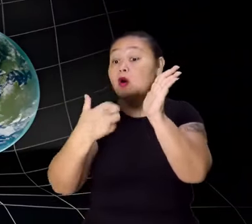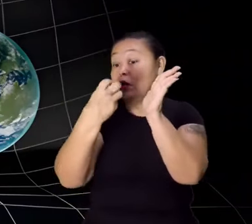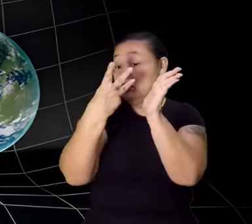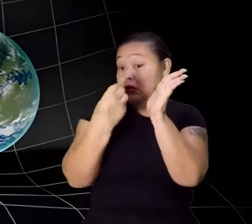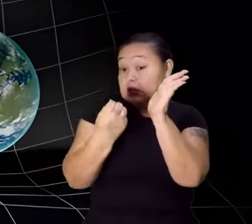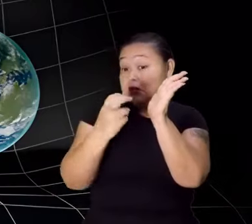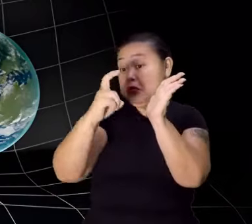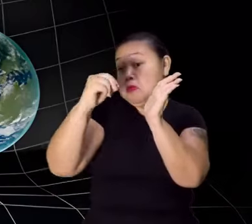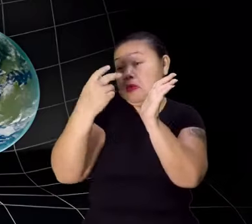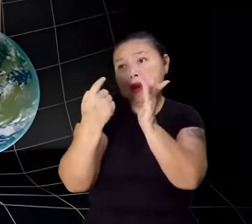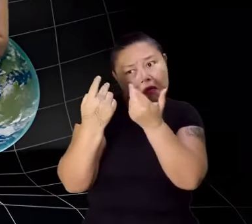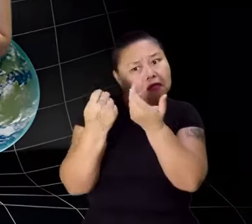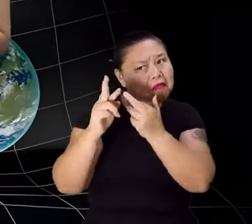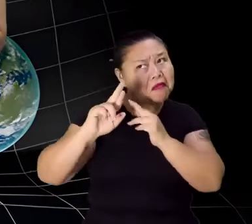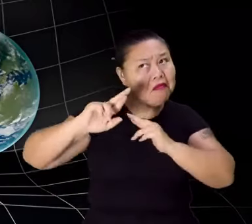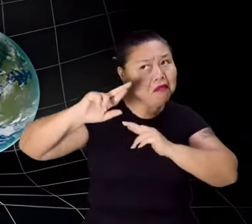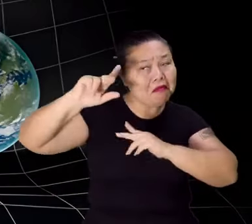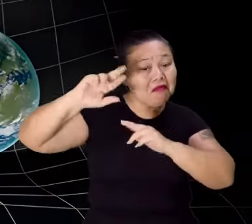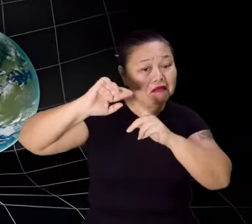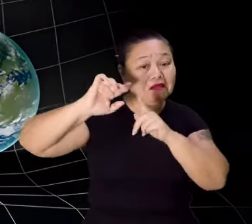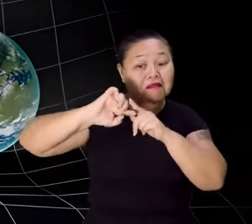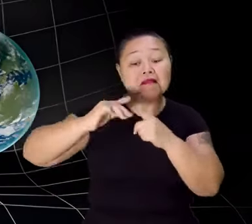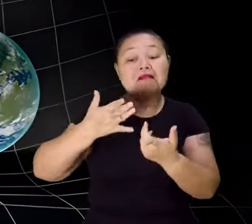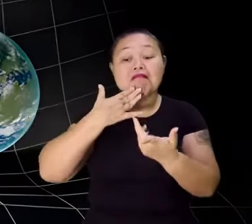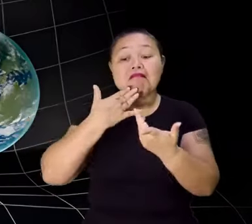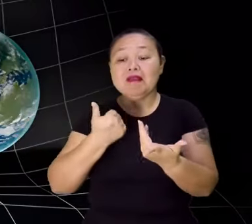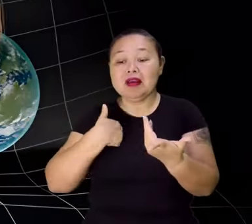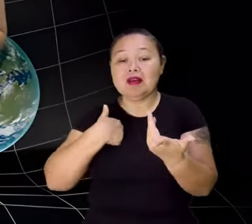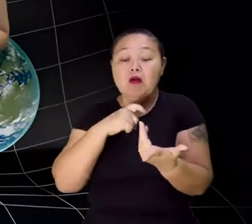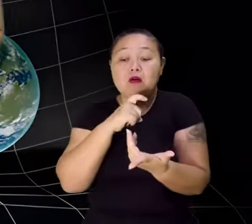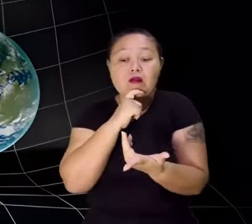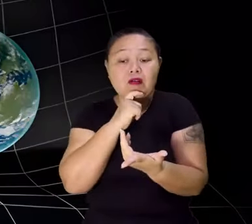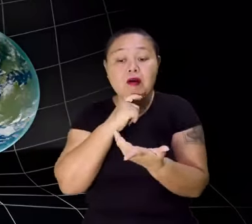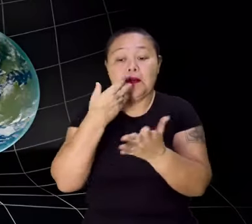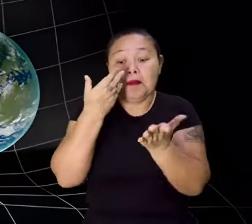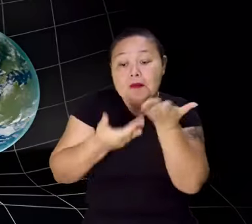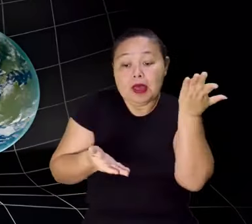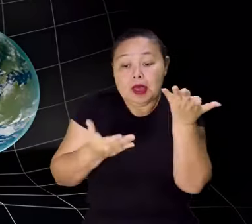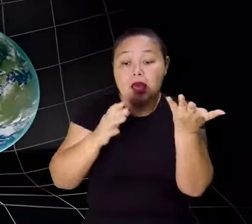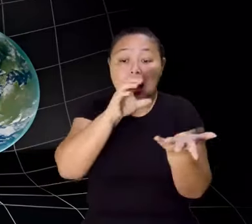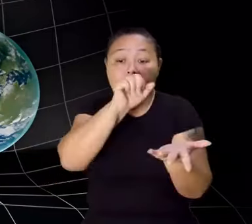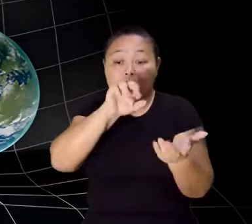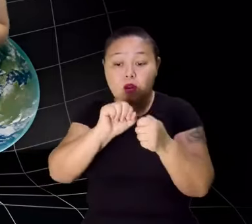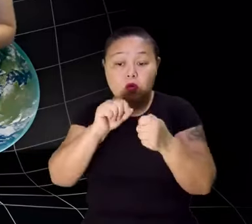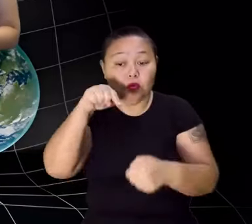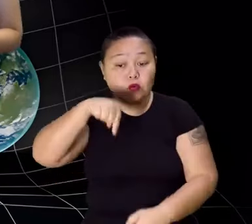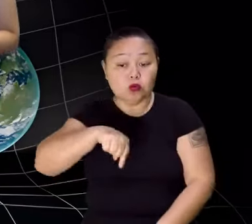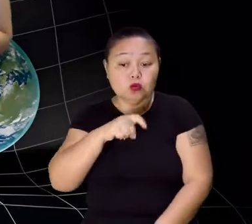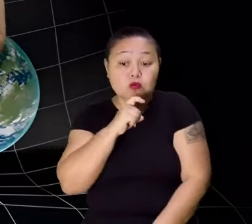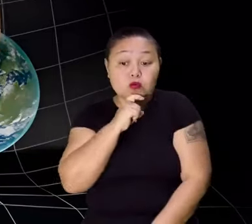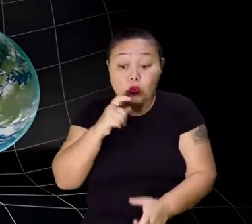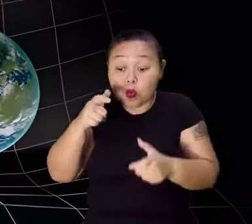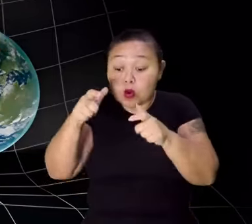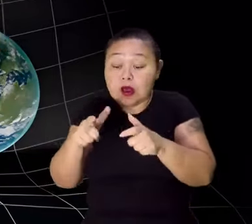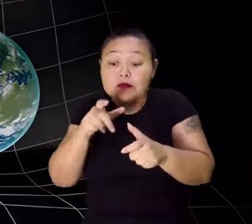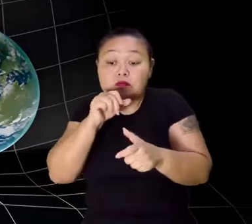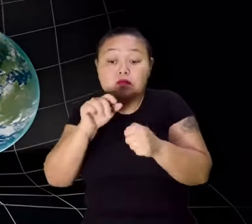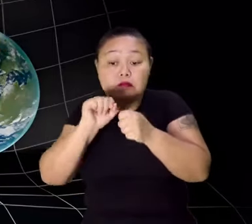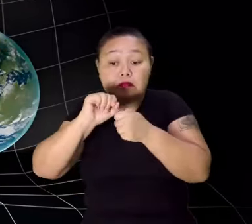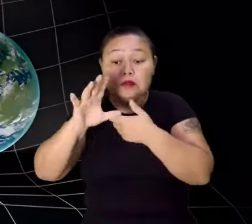É uma diferençazinha, né? Muito maior no frio, né? Exatamente. Então, vai perder mais calor no frio, no lugar mais frio, do que